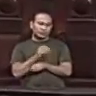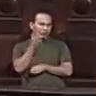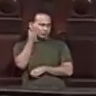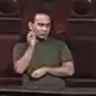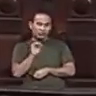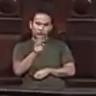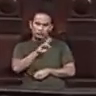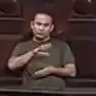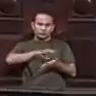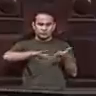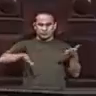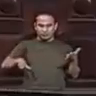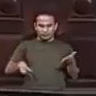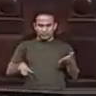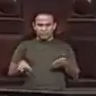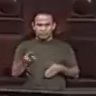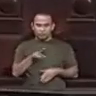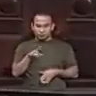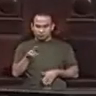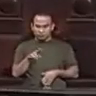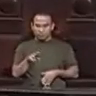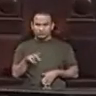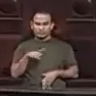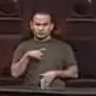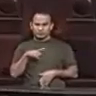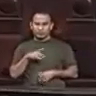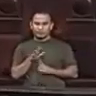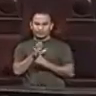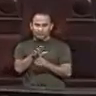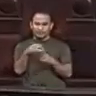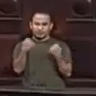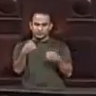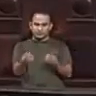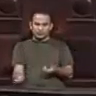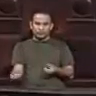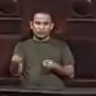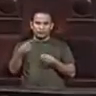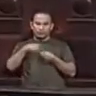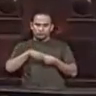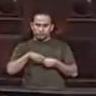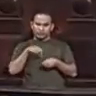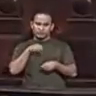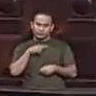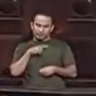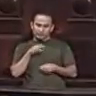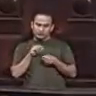retirados. E esses nomes têm que ser dados ao autor, porque tem que voltar, então, caso vocês cometam essa